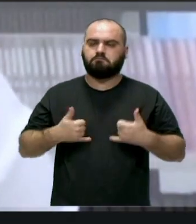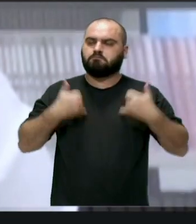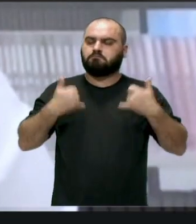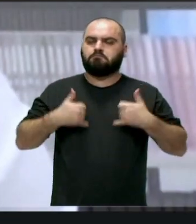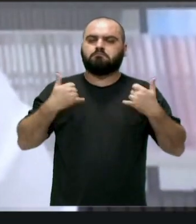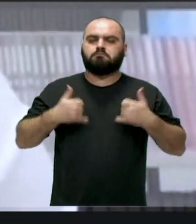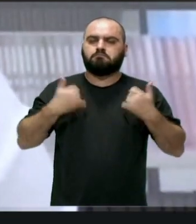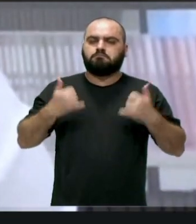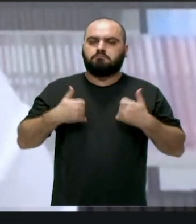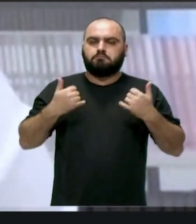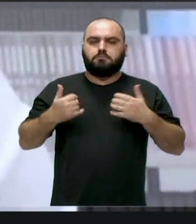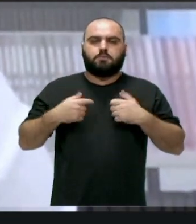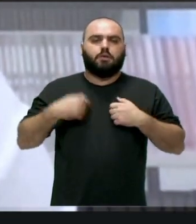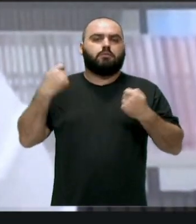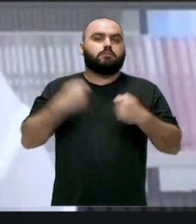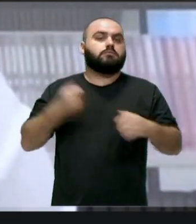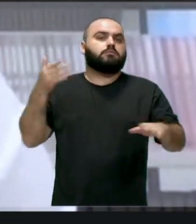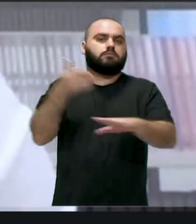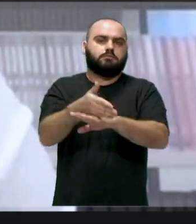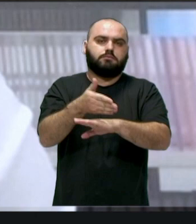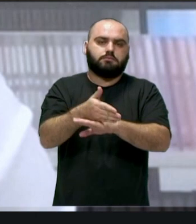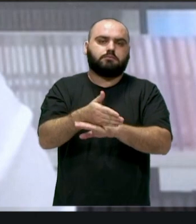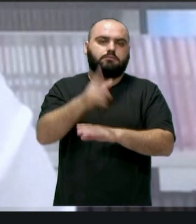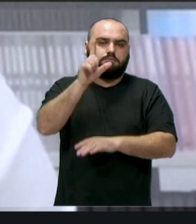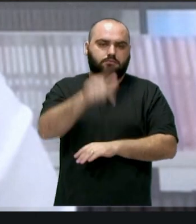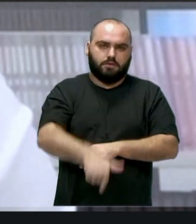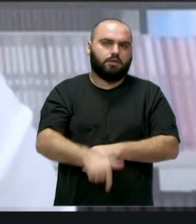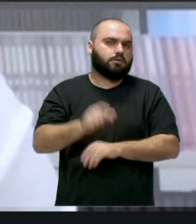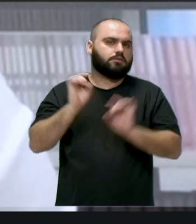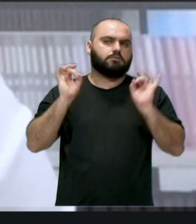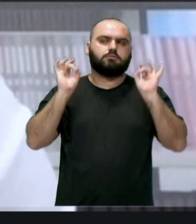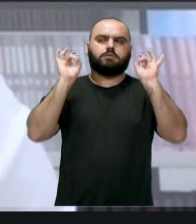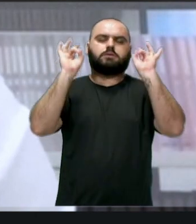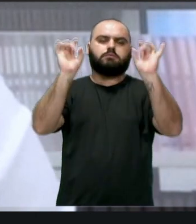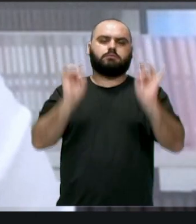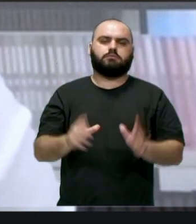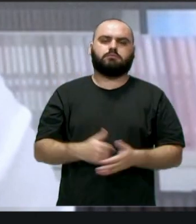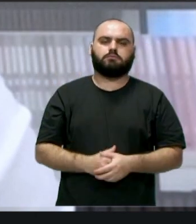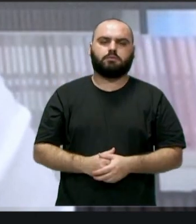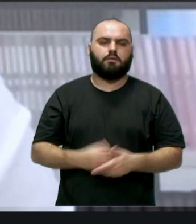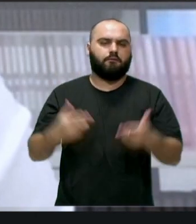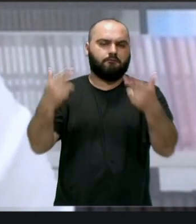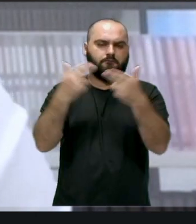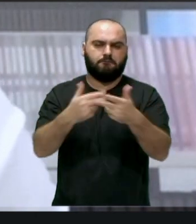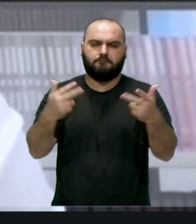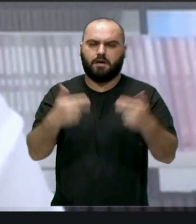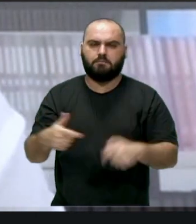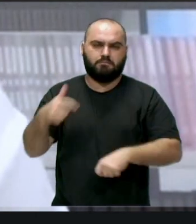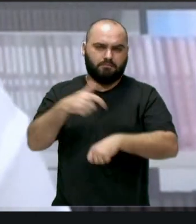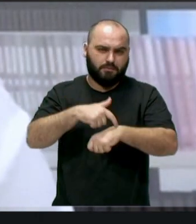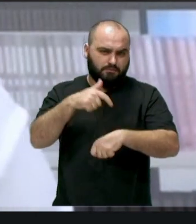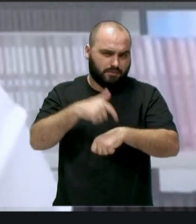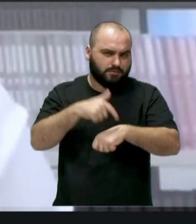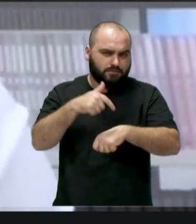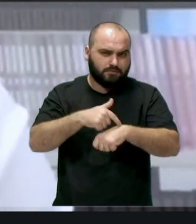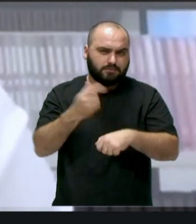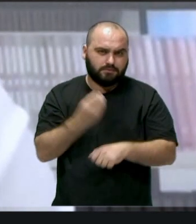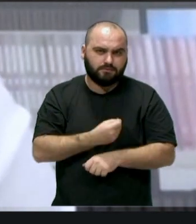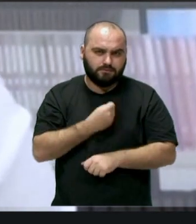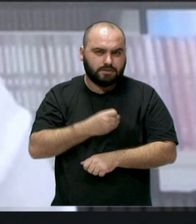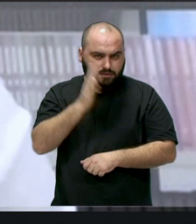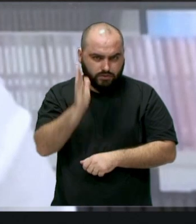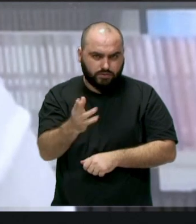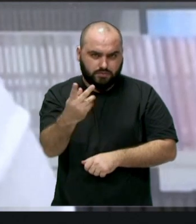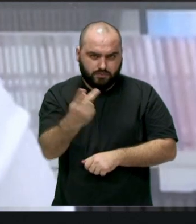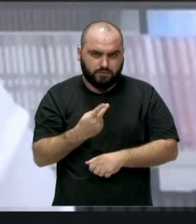que eu tenho de fazer parte dessa corte, ele é, sim, um tribunal de vanguarda, né? Em vários momentos históricos, vide o que nós